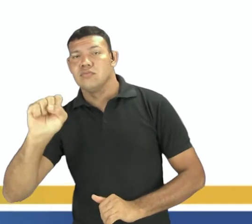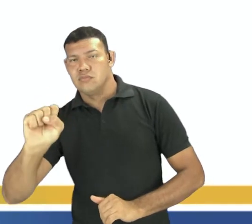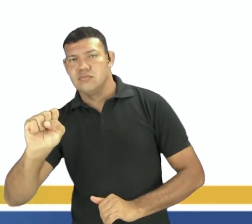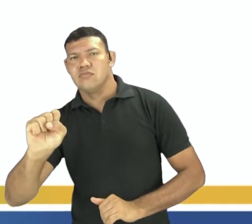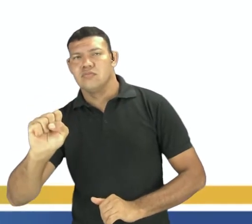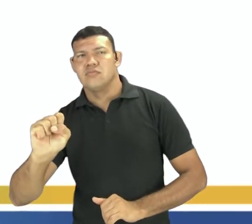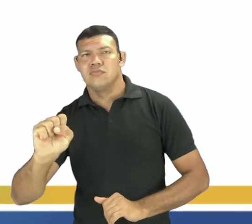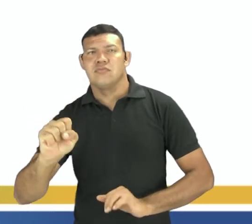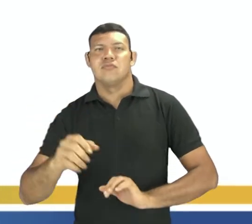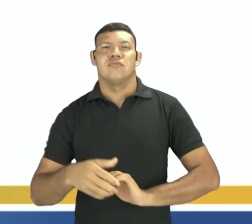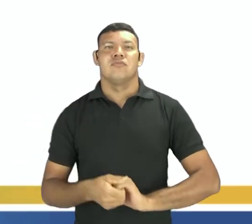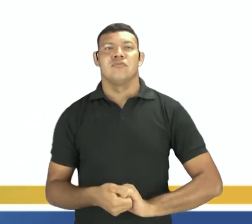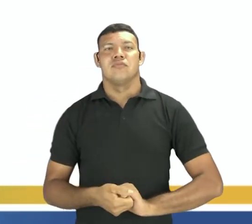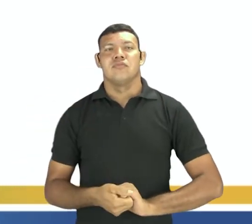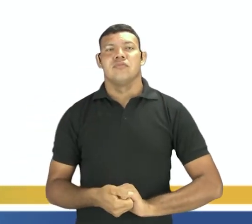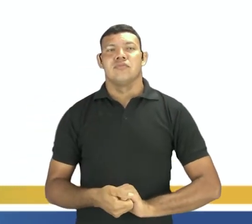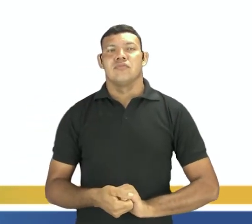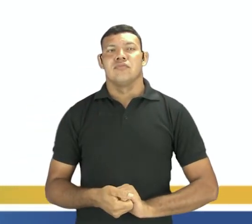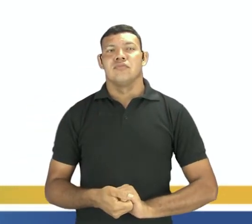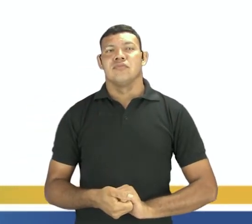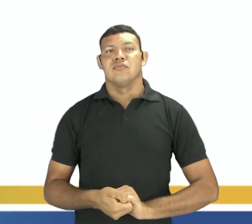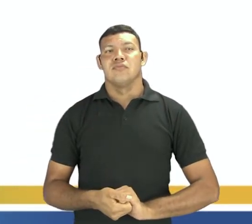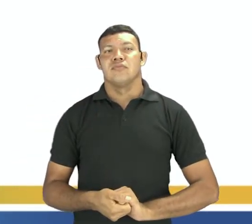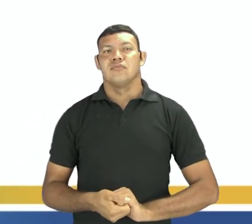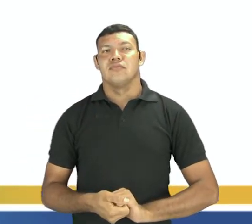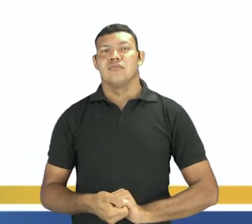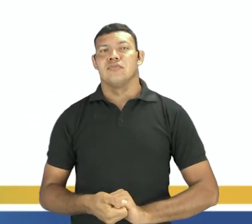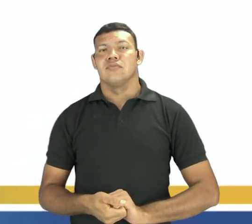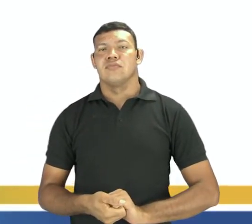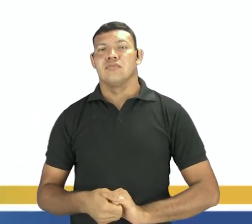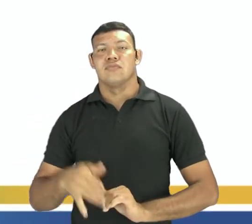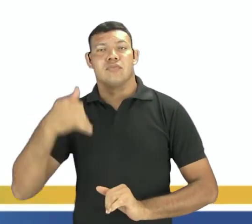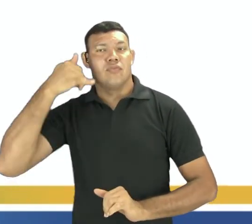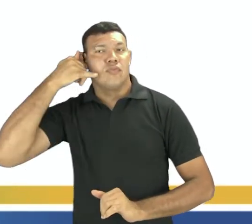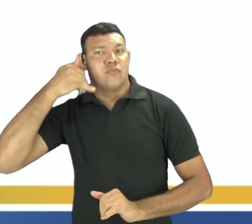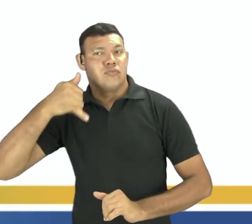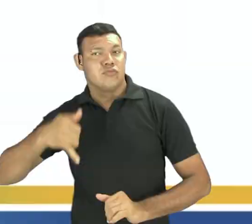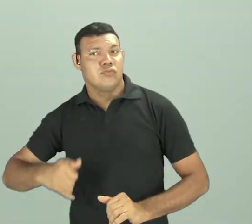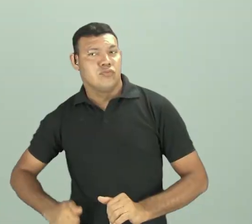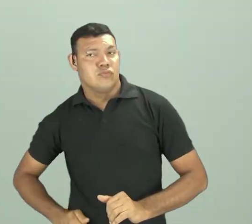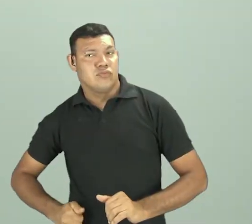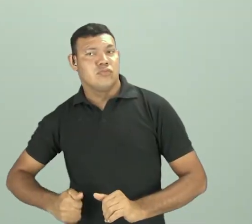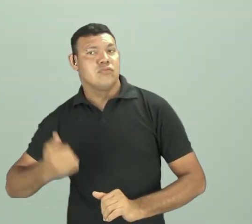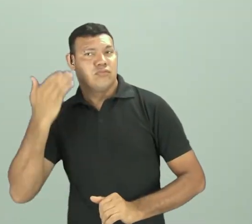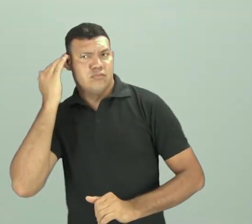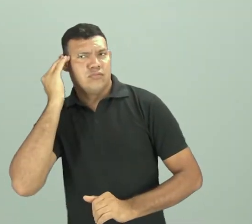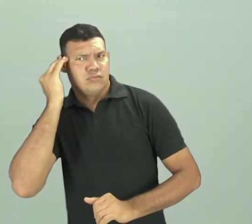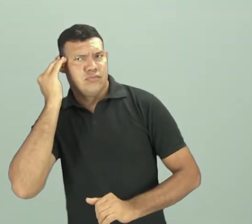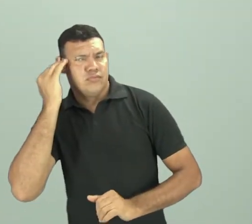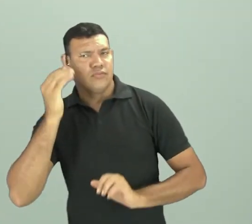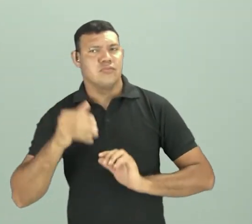the action. E o object, cell phone. Ok? Deu para entender um pouquinho?